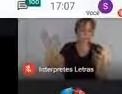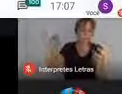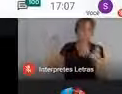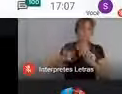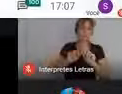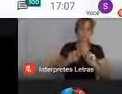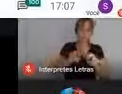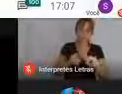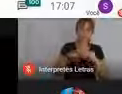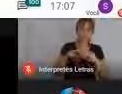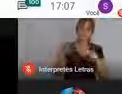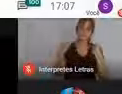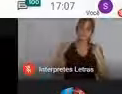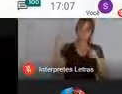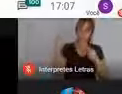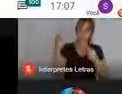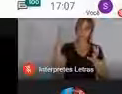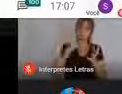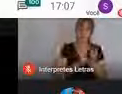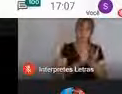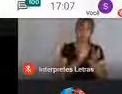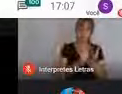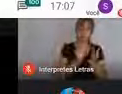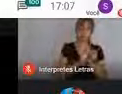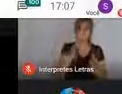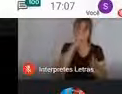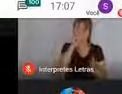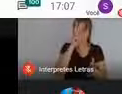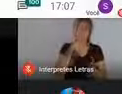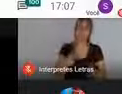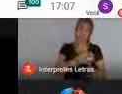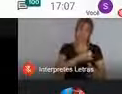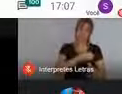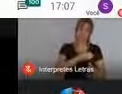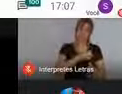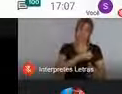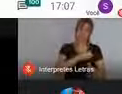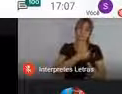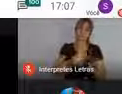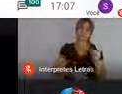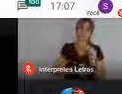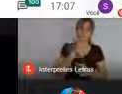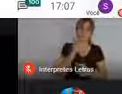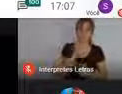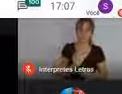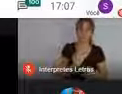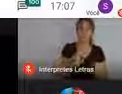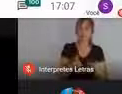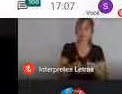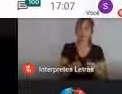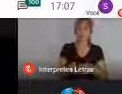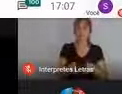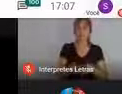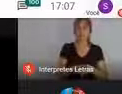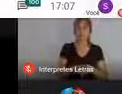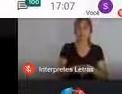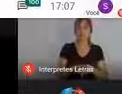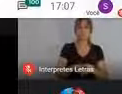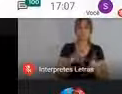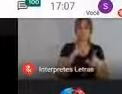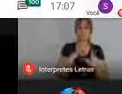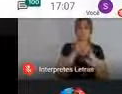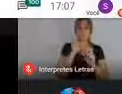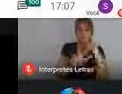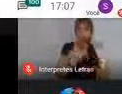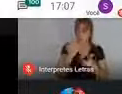delas, a história do povoamento da região, a história da constituição dessas comunidades também vai se perdendo. Por isso